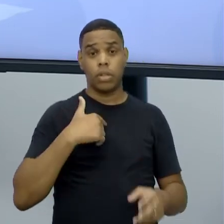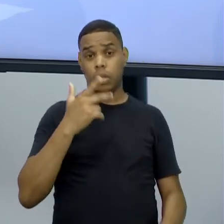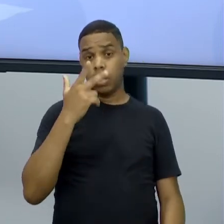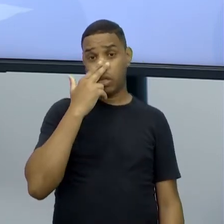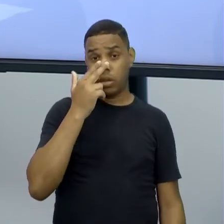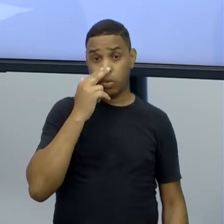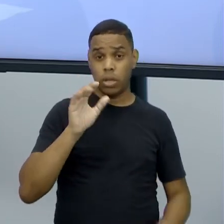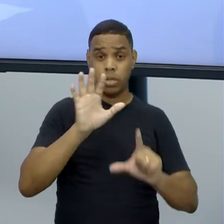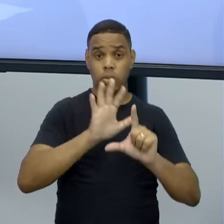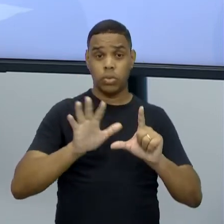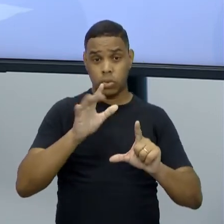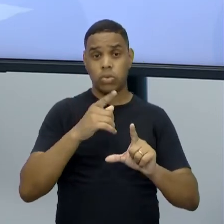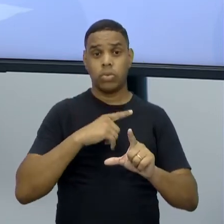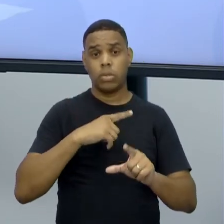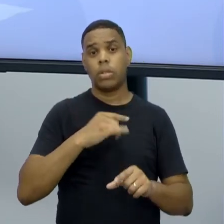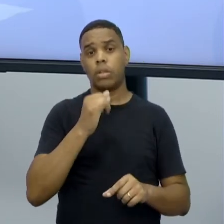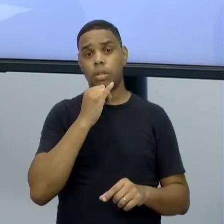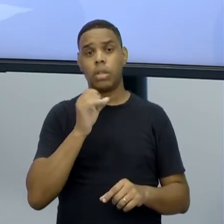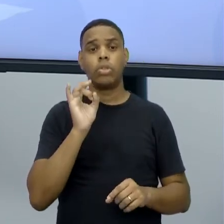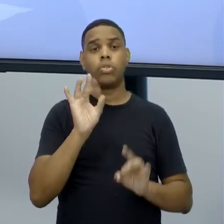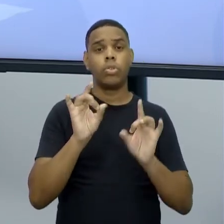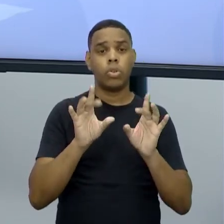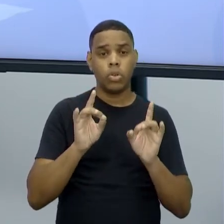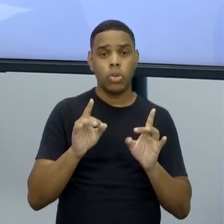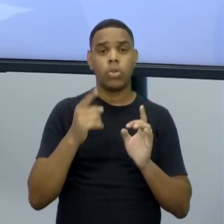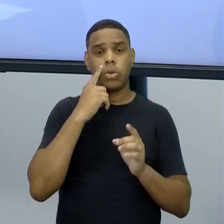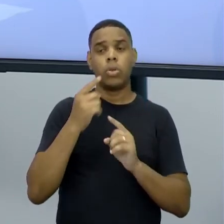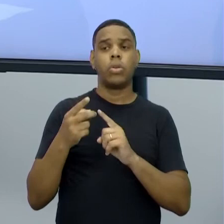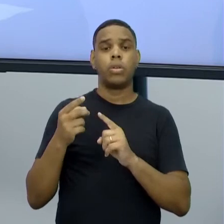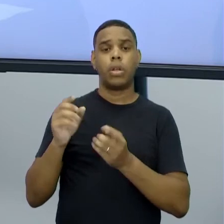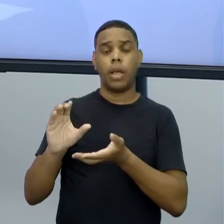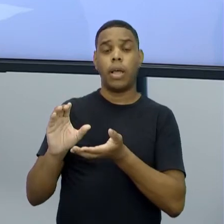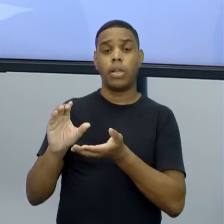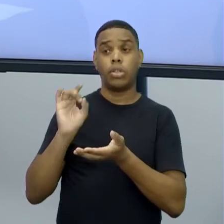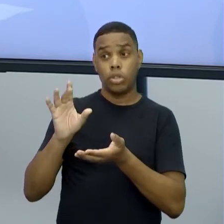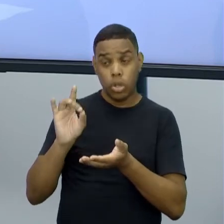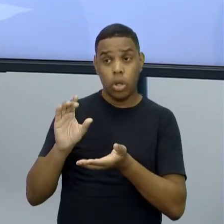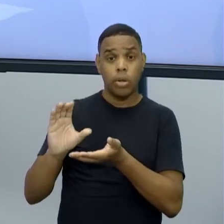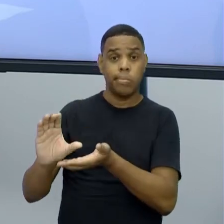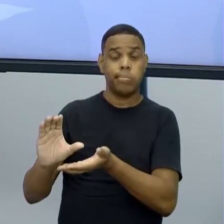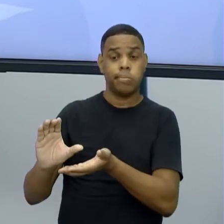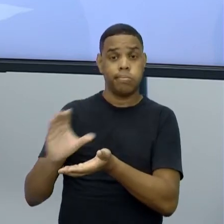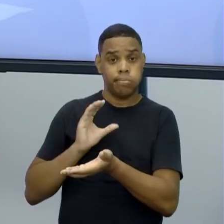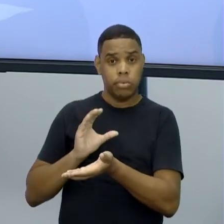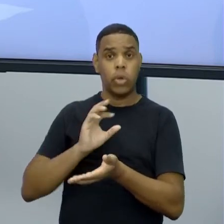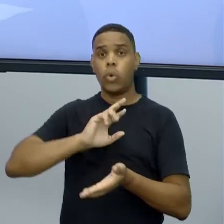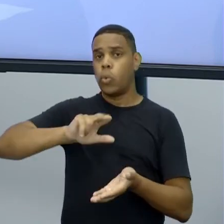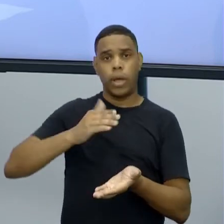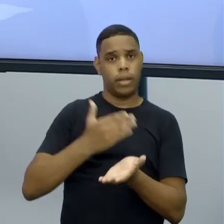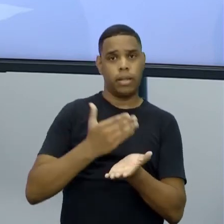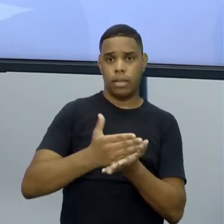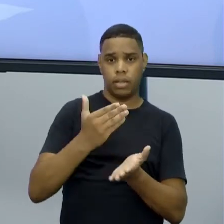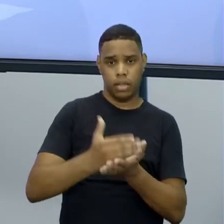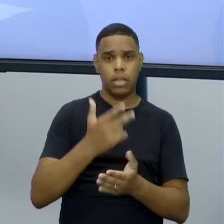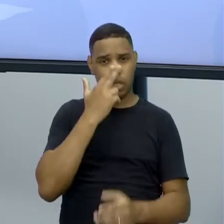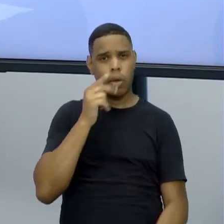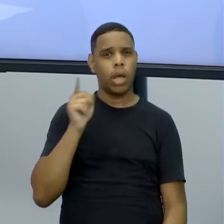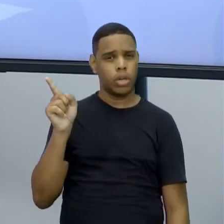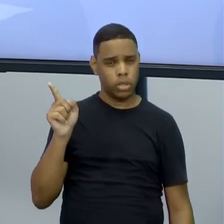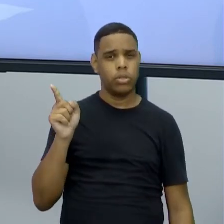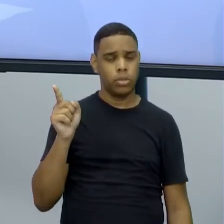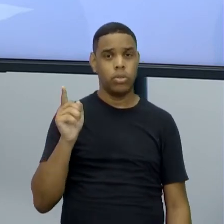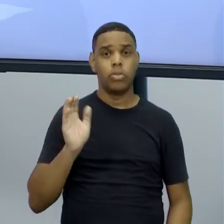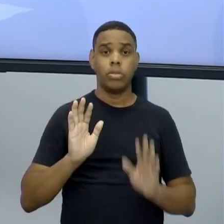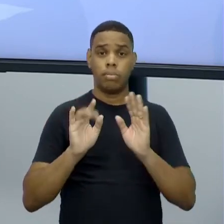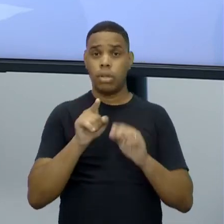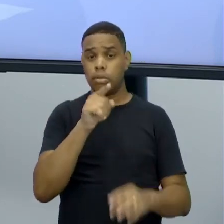nessa plataforma o simulador é somente de empréstimo, não é de financiamento, é somente de empréstimo,